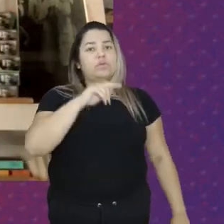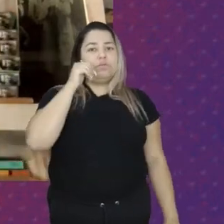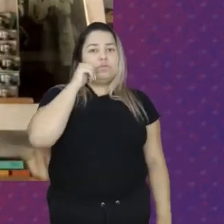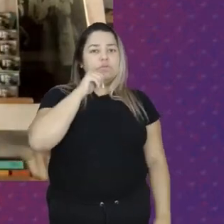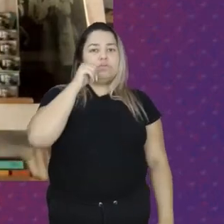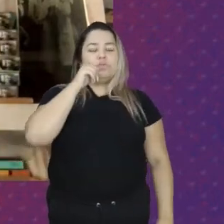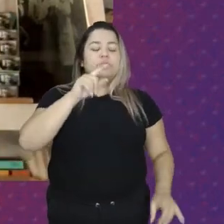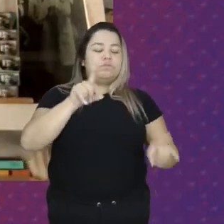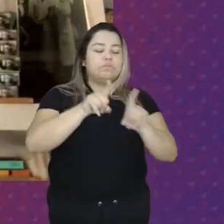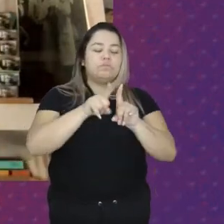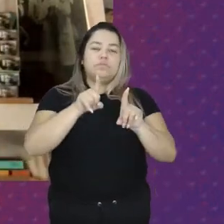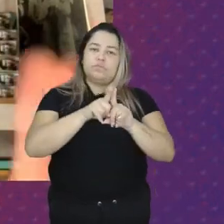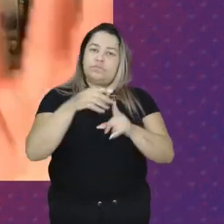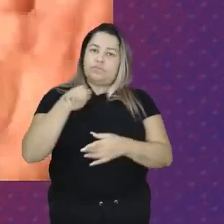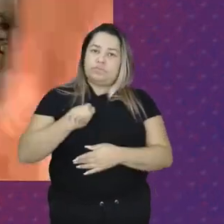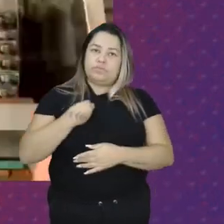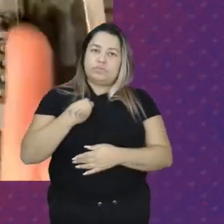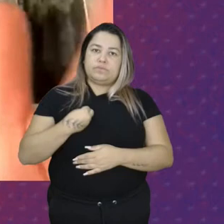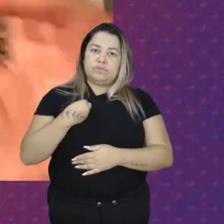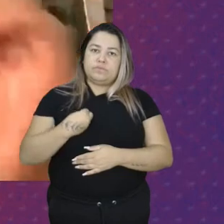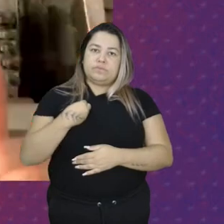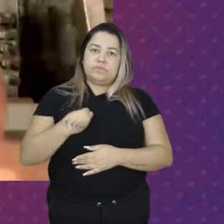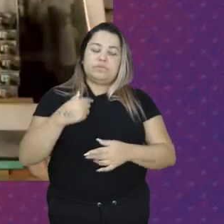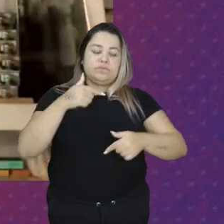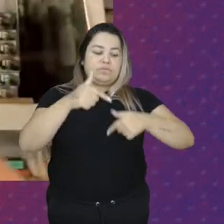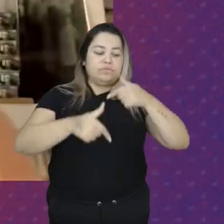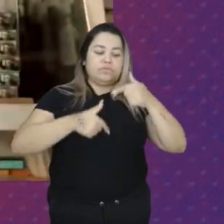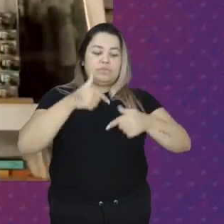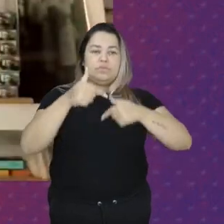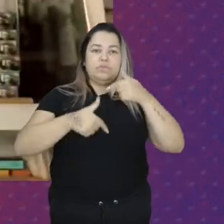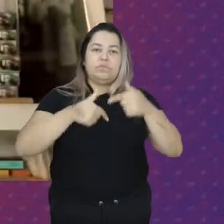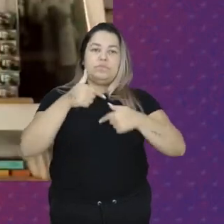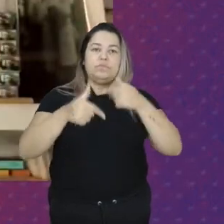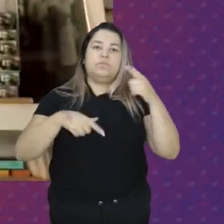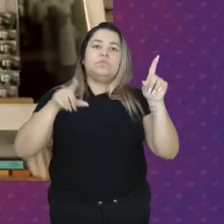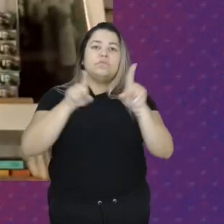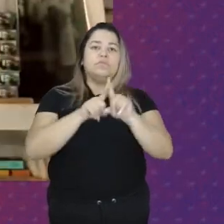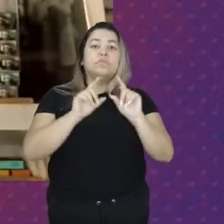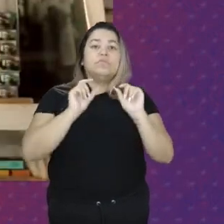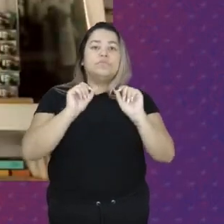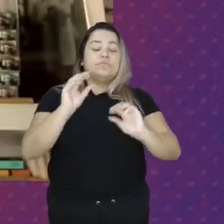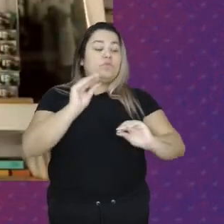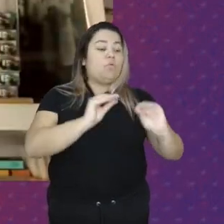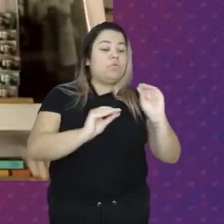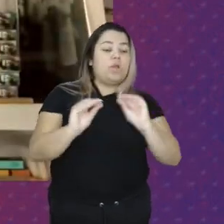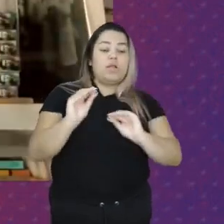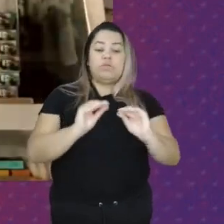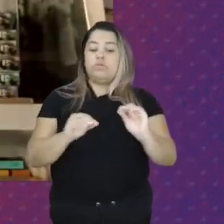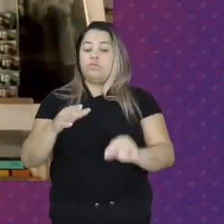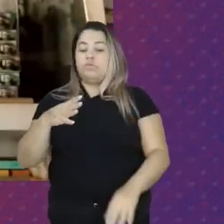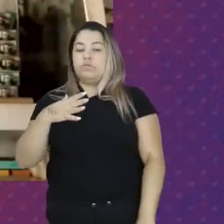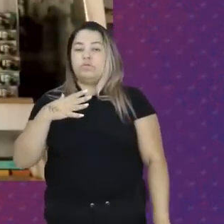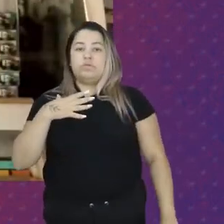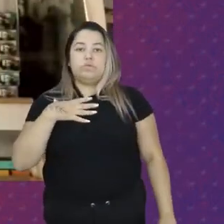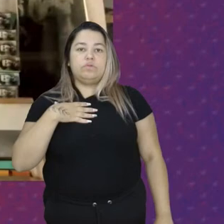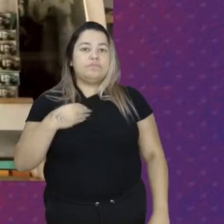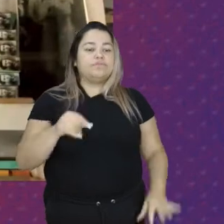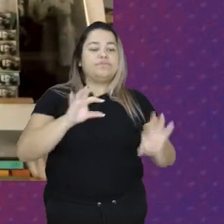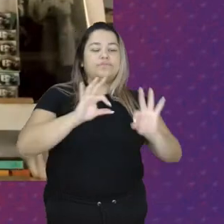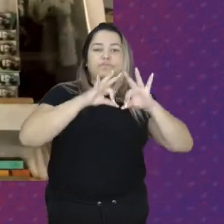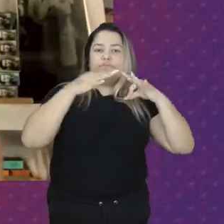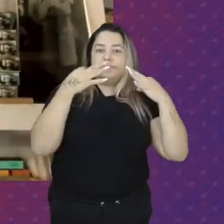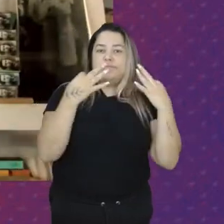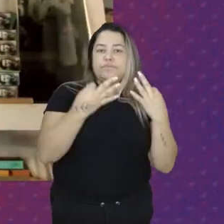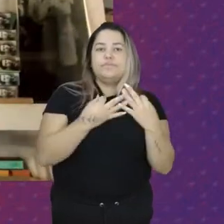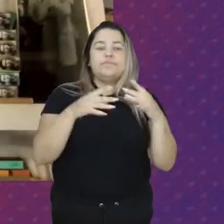que viver. Né? O trabalho, a sobrecarga de trabalho, de cuidado com os filhos, de cuidado com os familiares, de